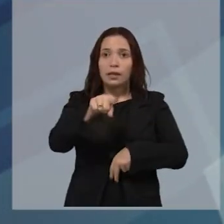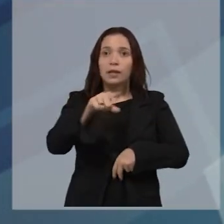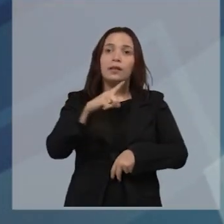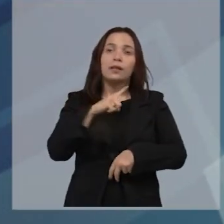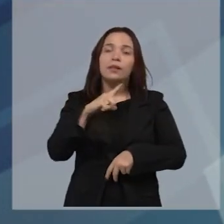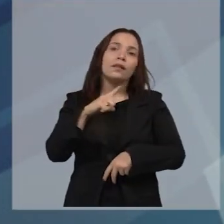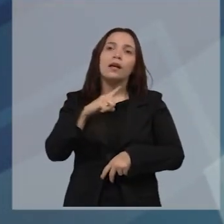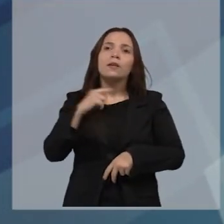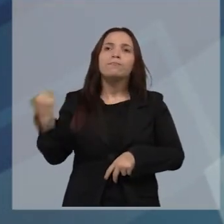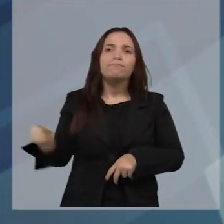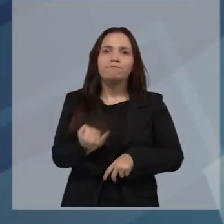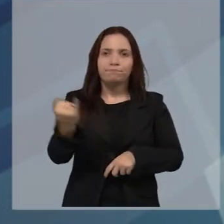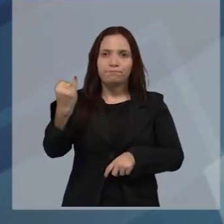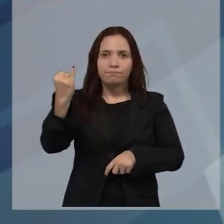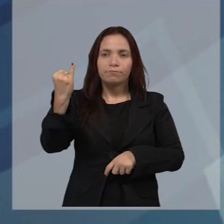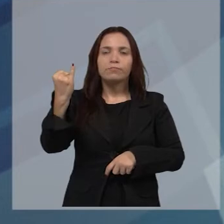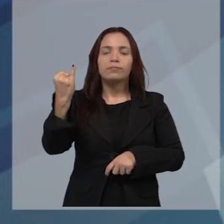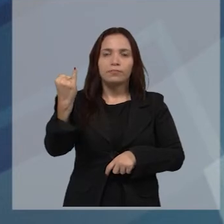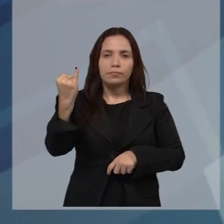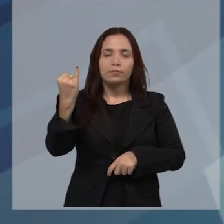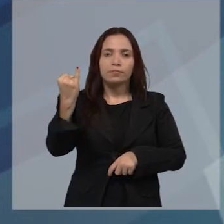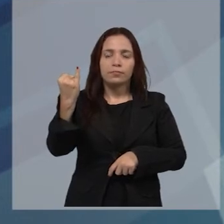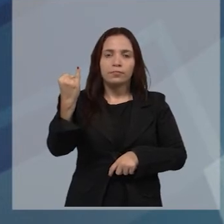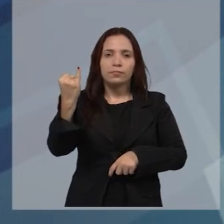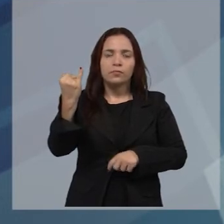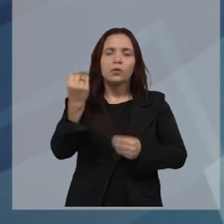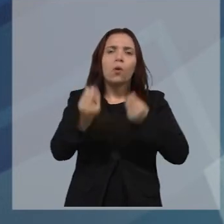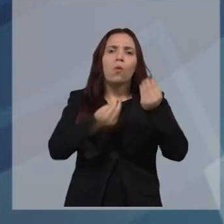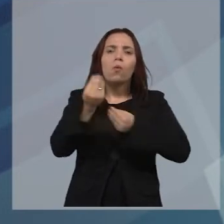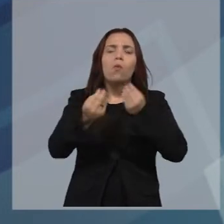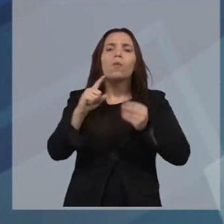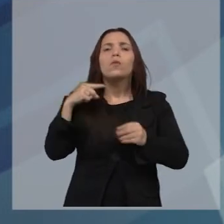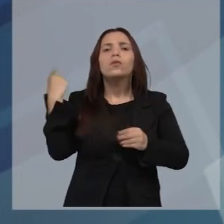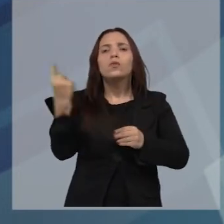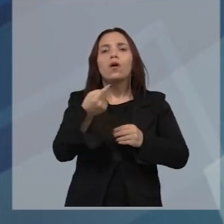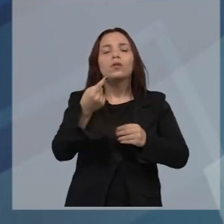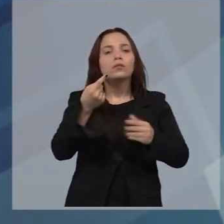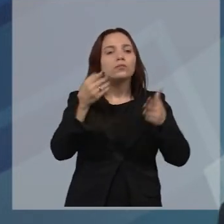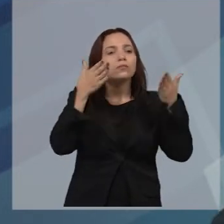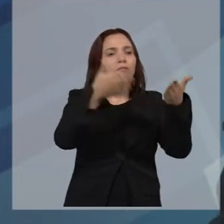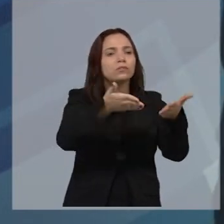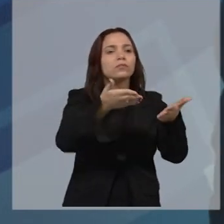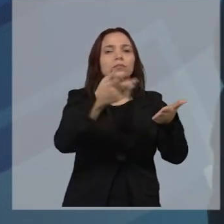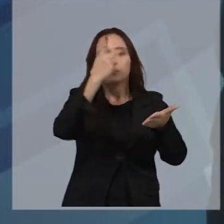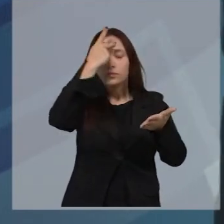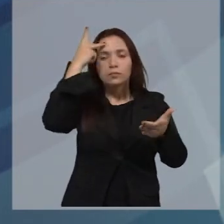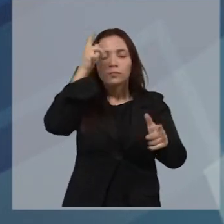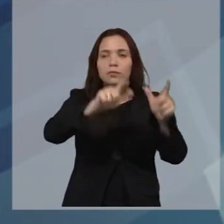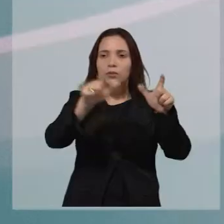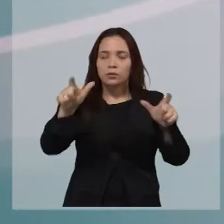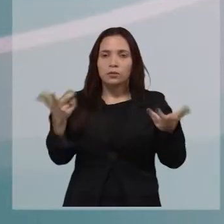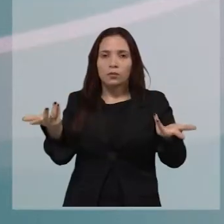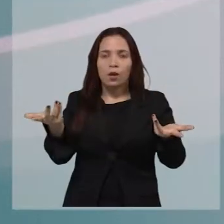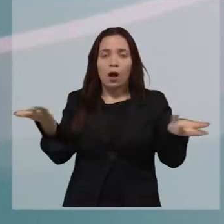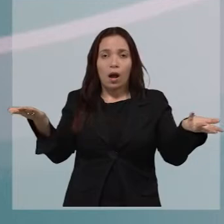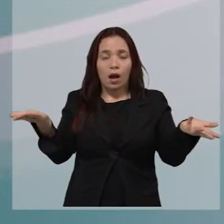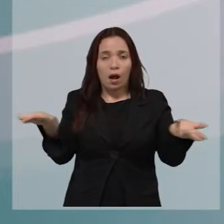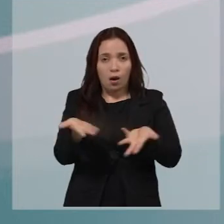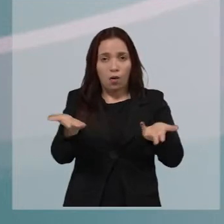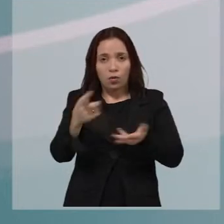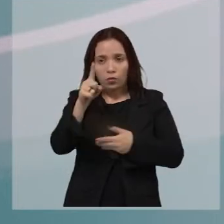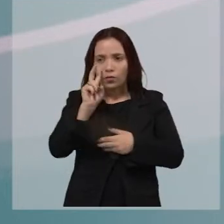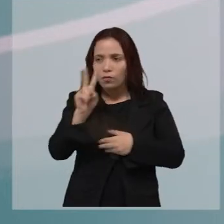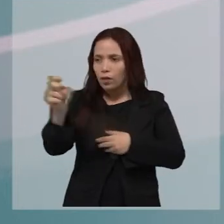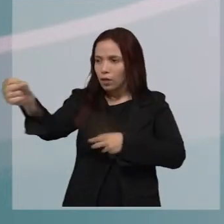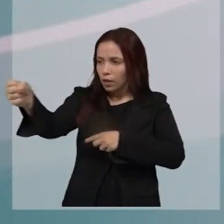essa classificação, ela ganha uma importância muito grande a partir do momento como nós vamos tratar as pessoas. Essas pessoas aqui, você